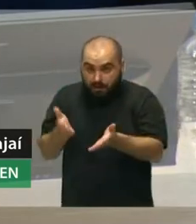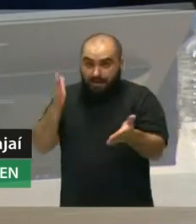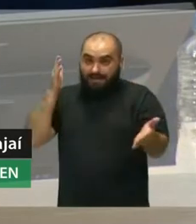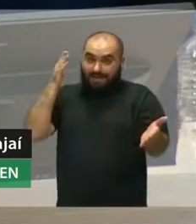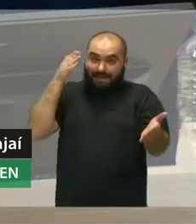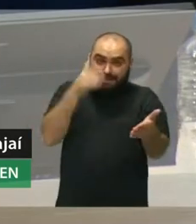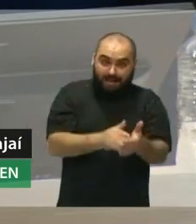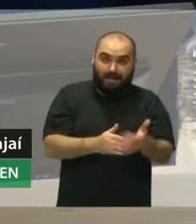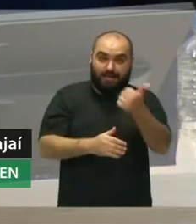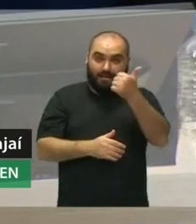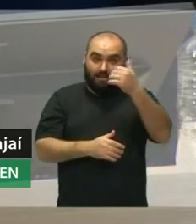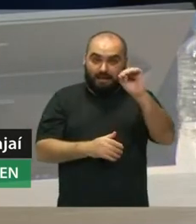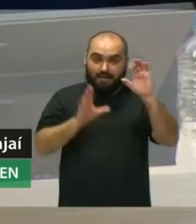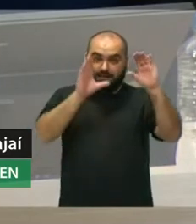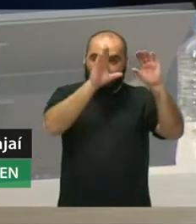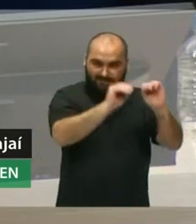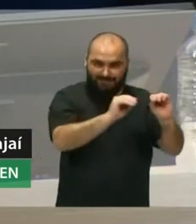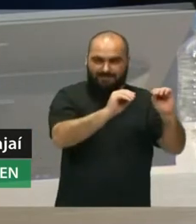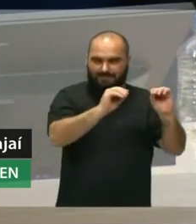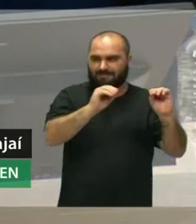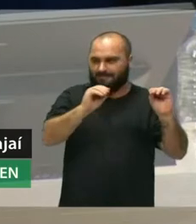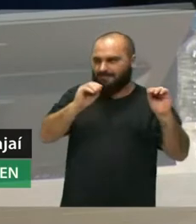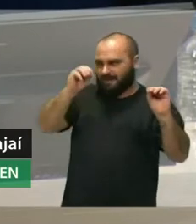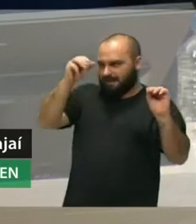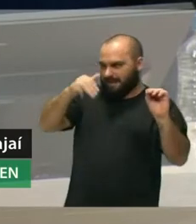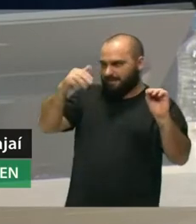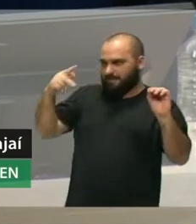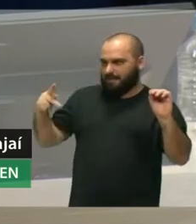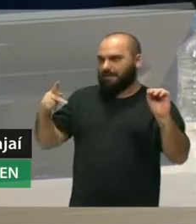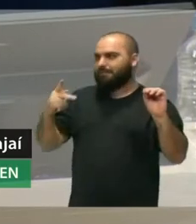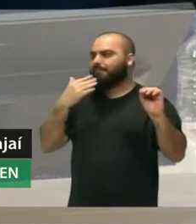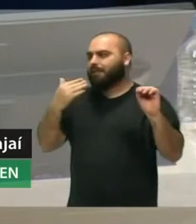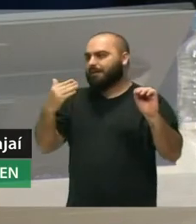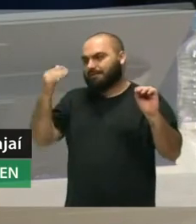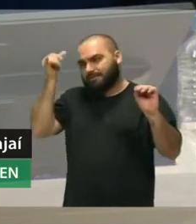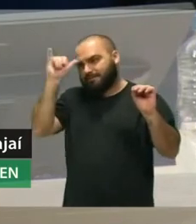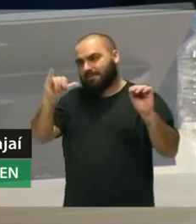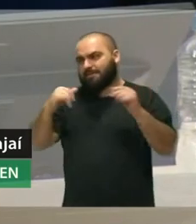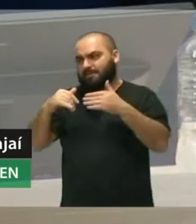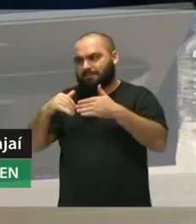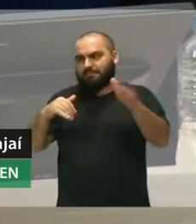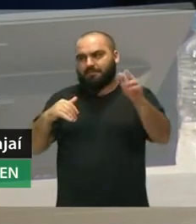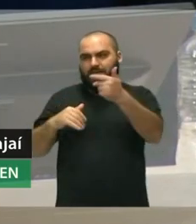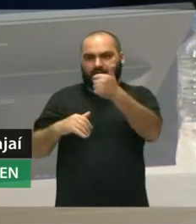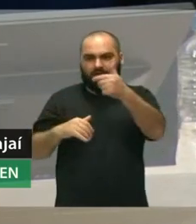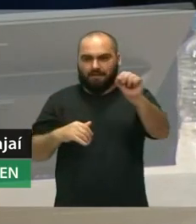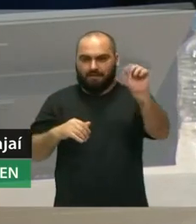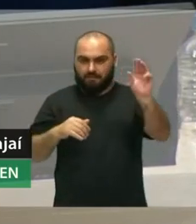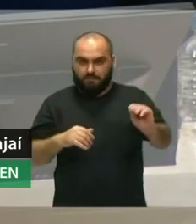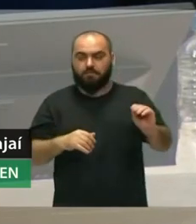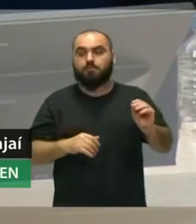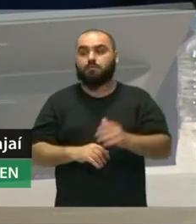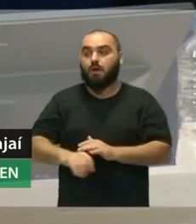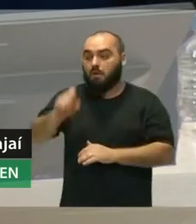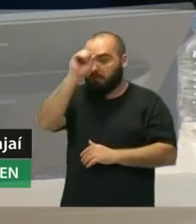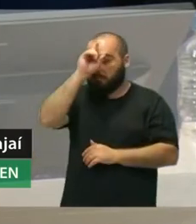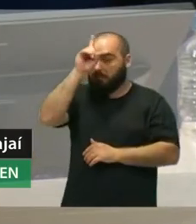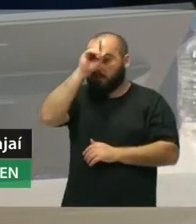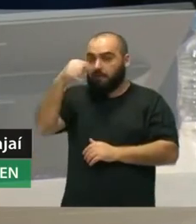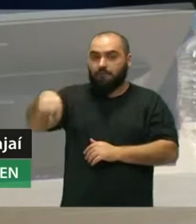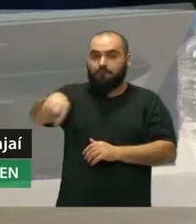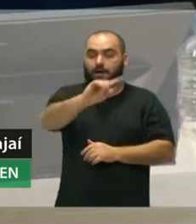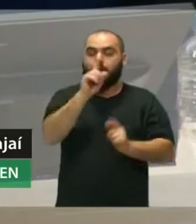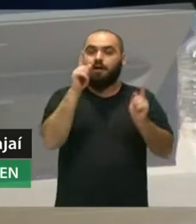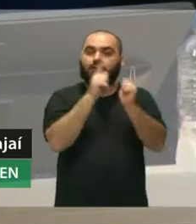as 10 horas da noite, que o Ministério pede que a gente não passe das 10 horas da noite, o hospital provavelmente vai atender